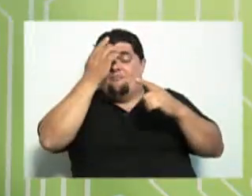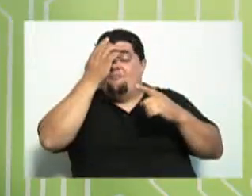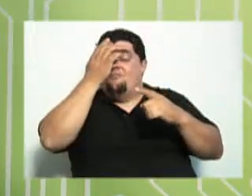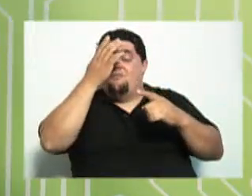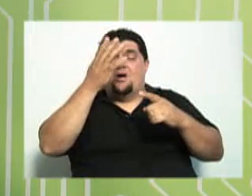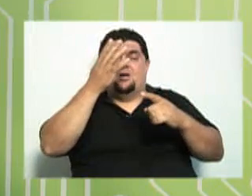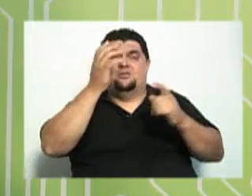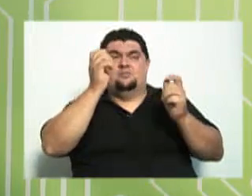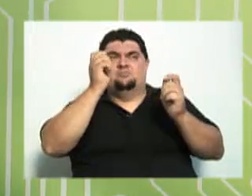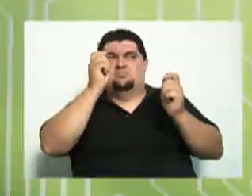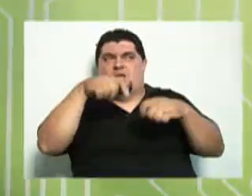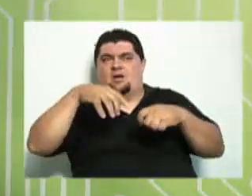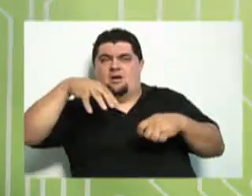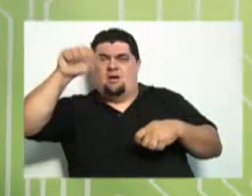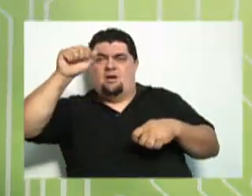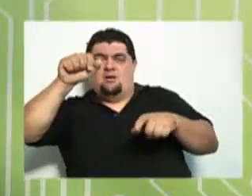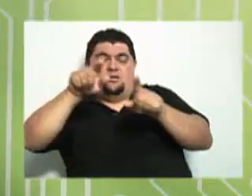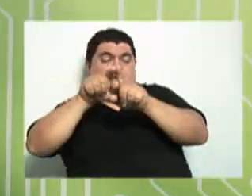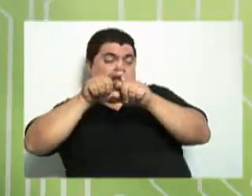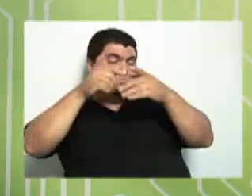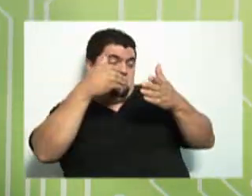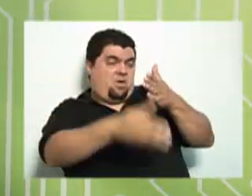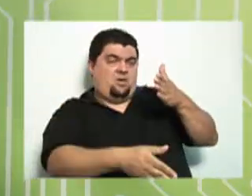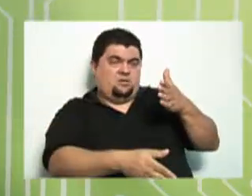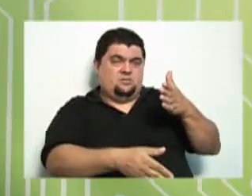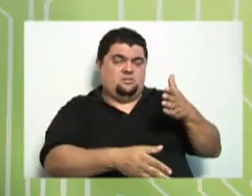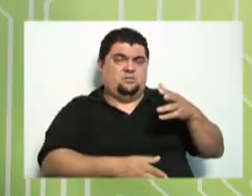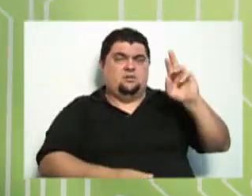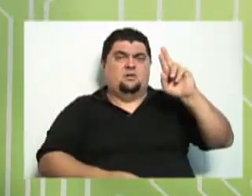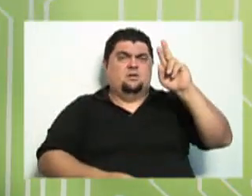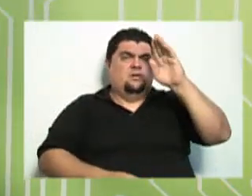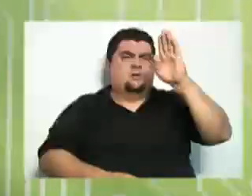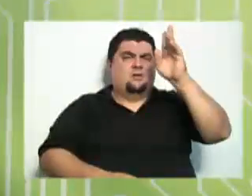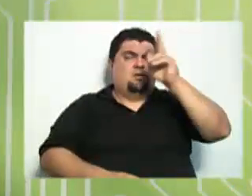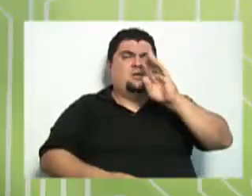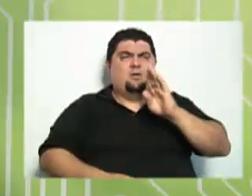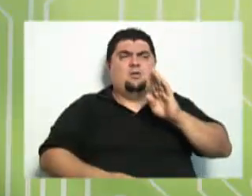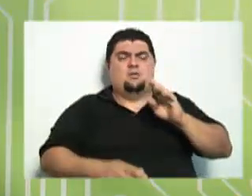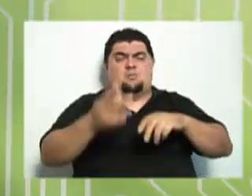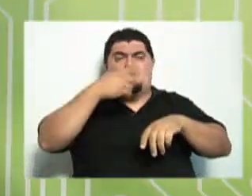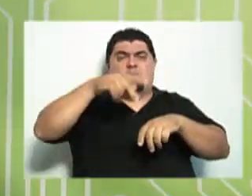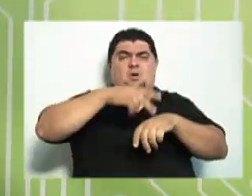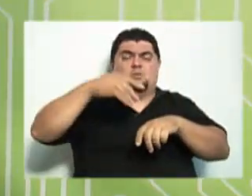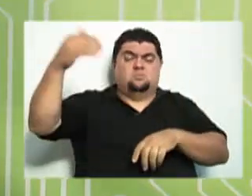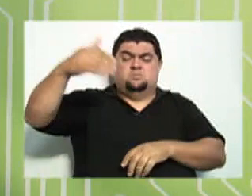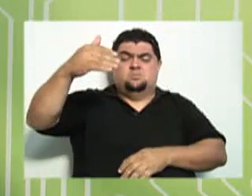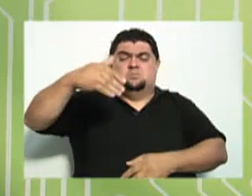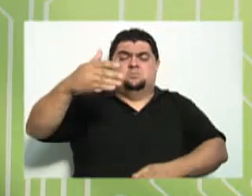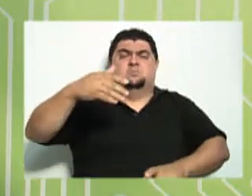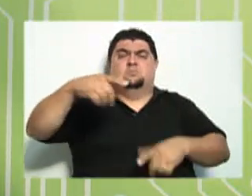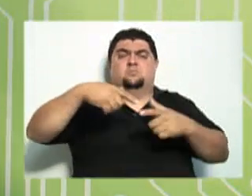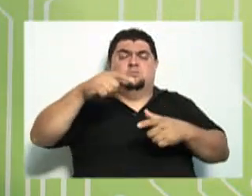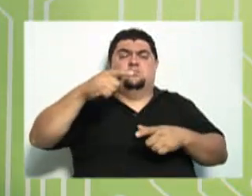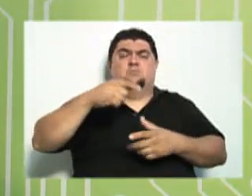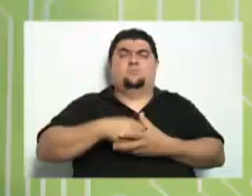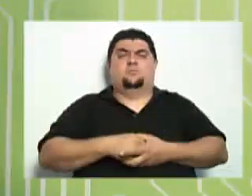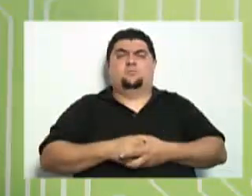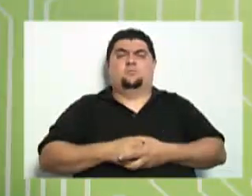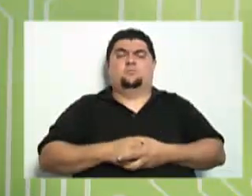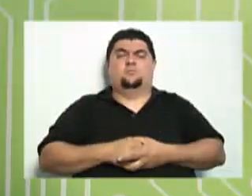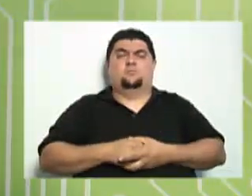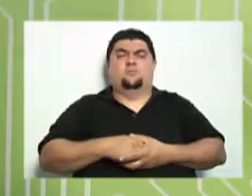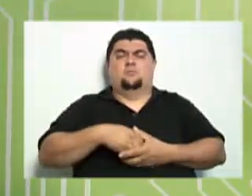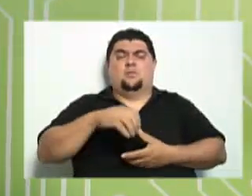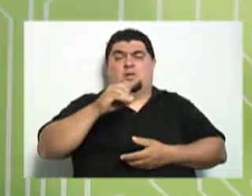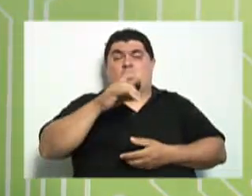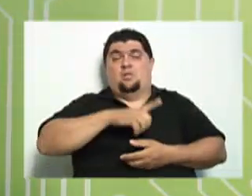ganhar ou perder. Porque imagina, alguém que vem aqui e joga no Brasil, alguém que vem aqui, por exemplo, e trabalha muito aqui no Brasil, essas chances dessa pessoa